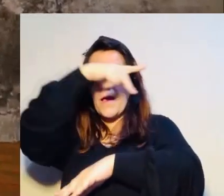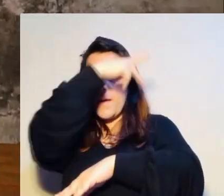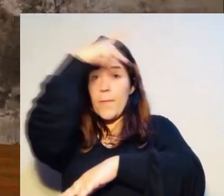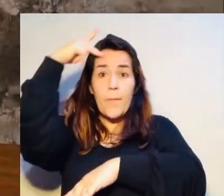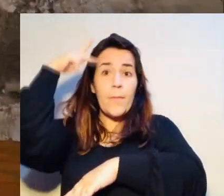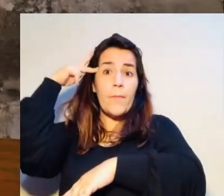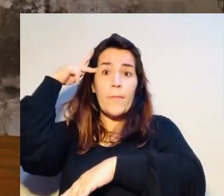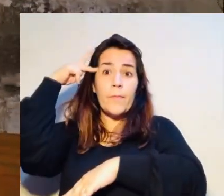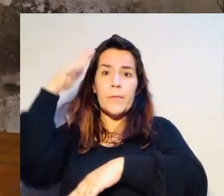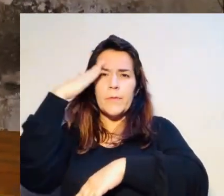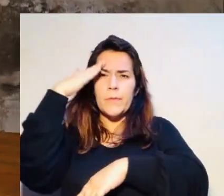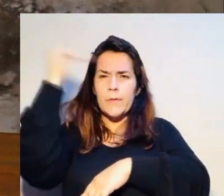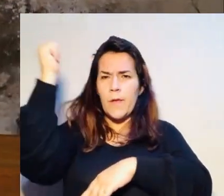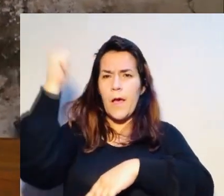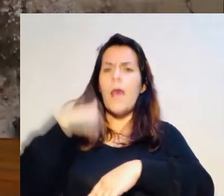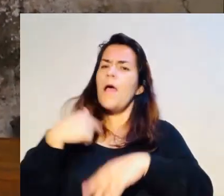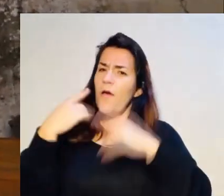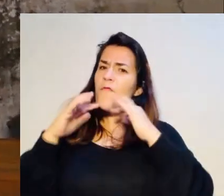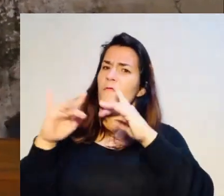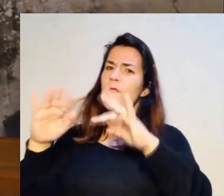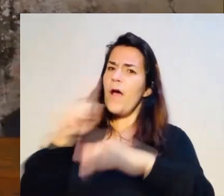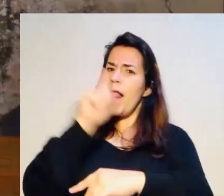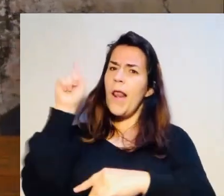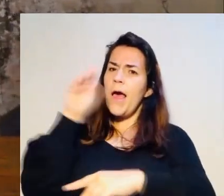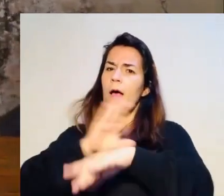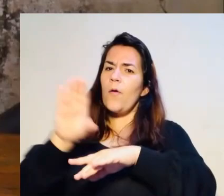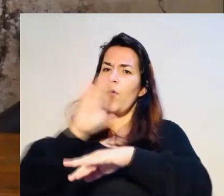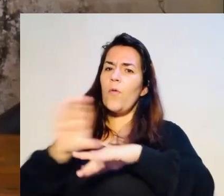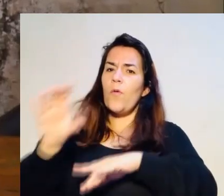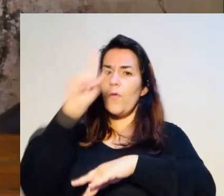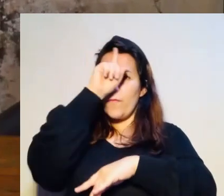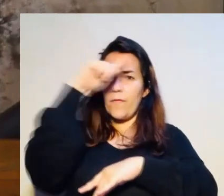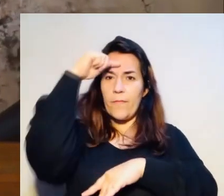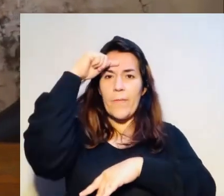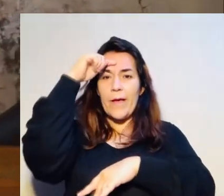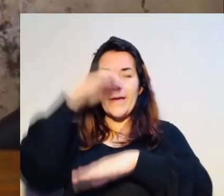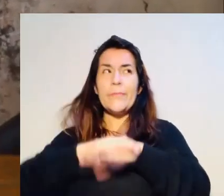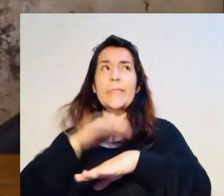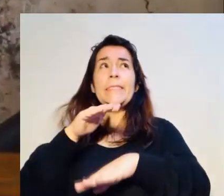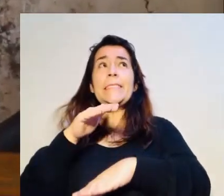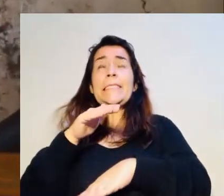sua sabedoria. Eu tento falar isso um pouco lá na farmácia, mas